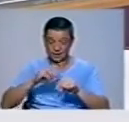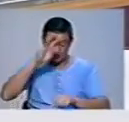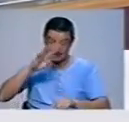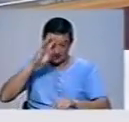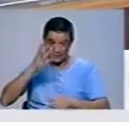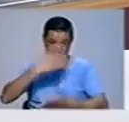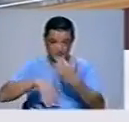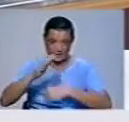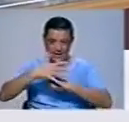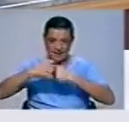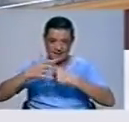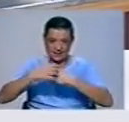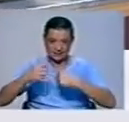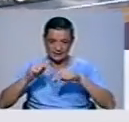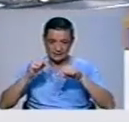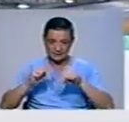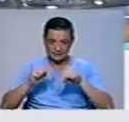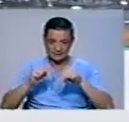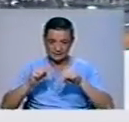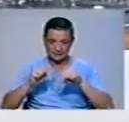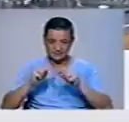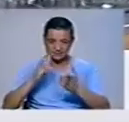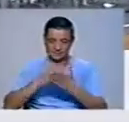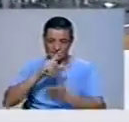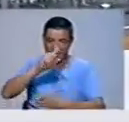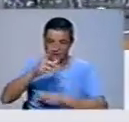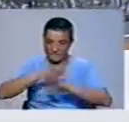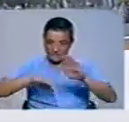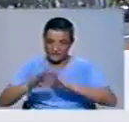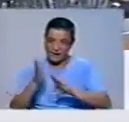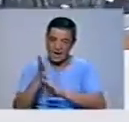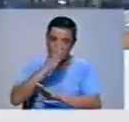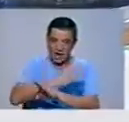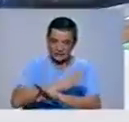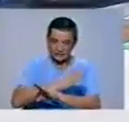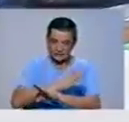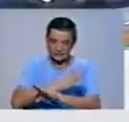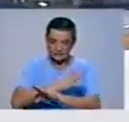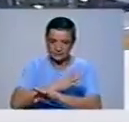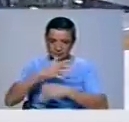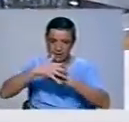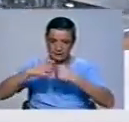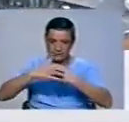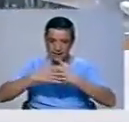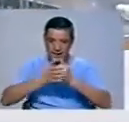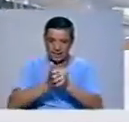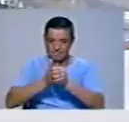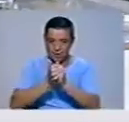e vamos retirá-la. Isto era algo que deveríamos ter feito antes, portanto, retirar a casquinha de limão,